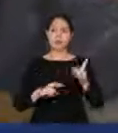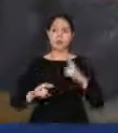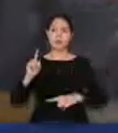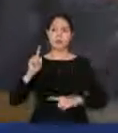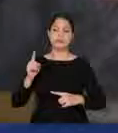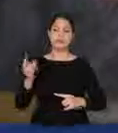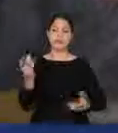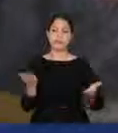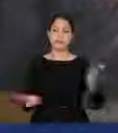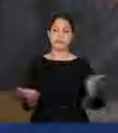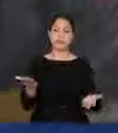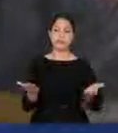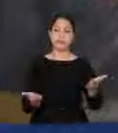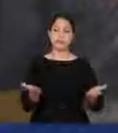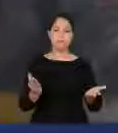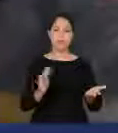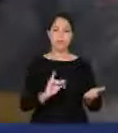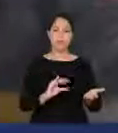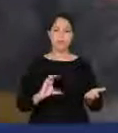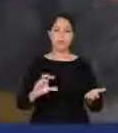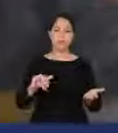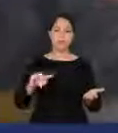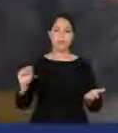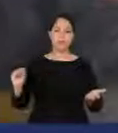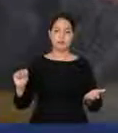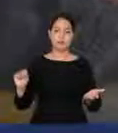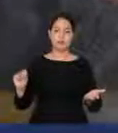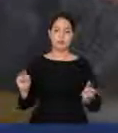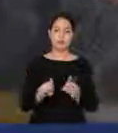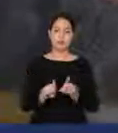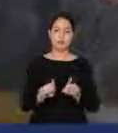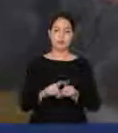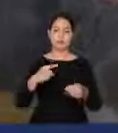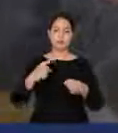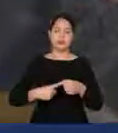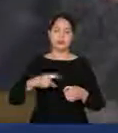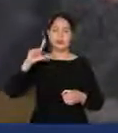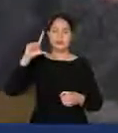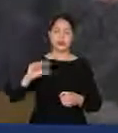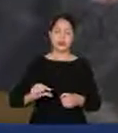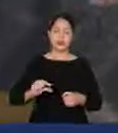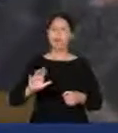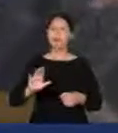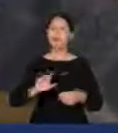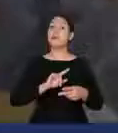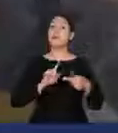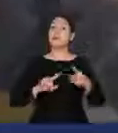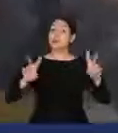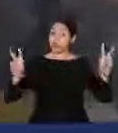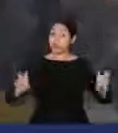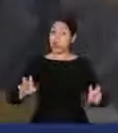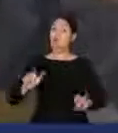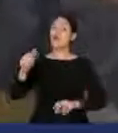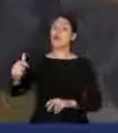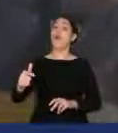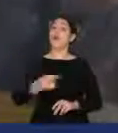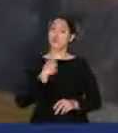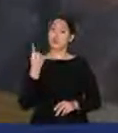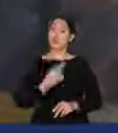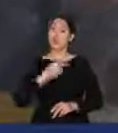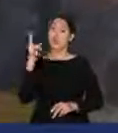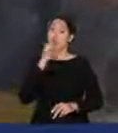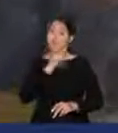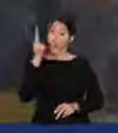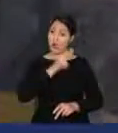ICMS e a gente reduzir o preço do combustível, mas tem outro debate, presidente, que a gente precisa fazer